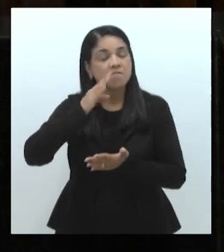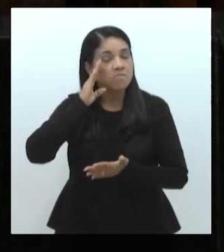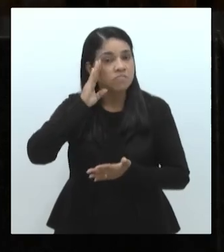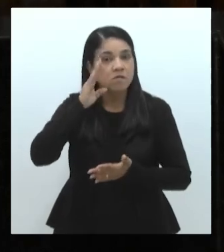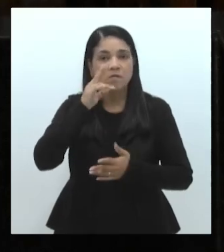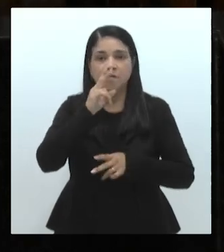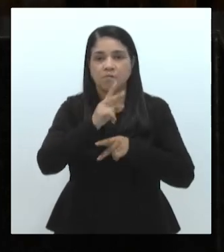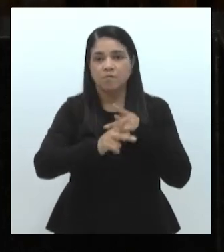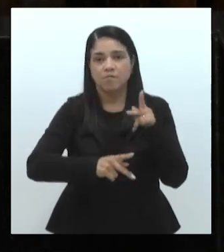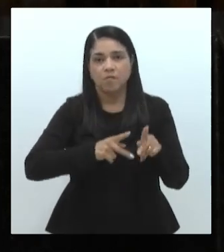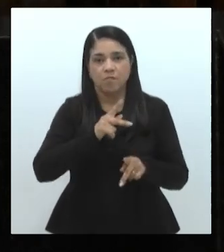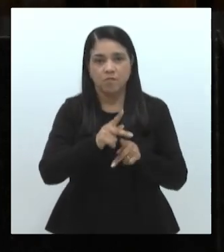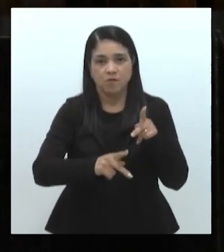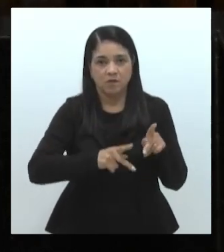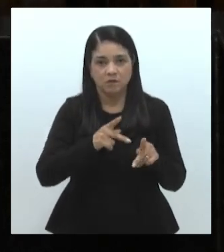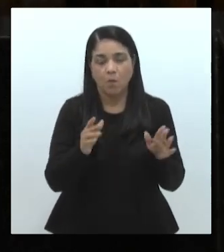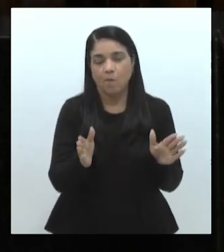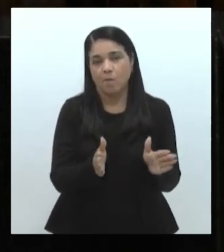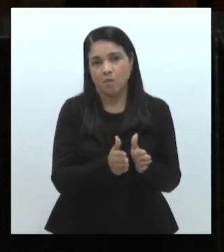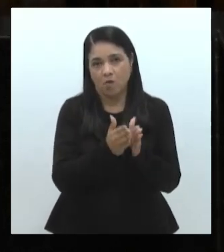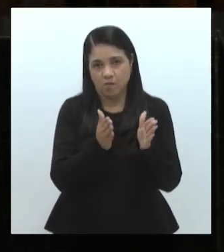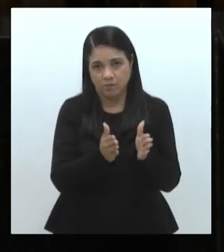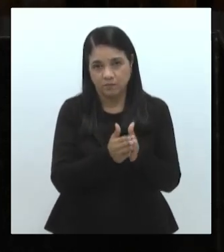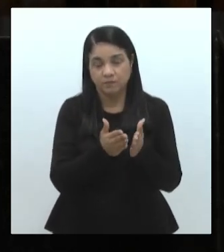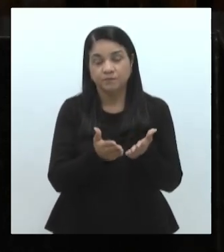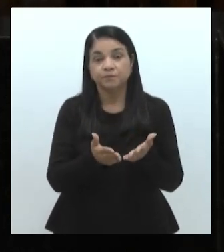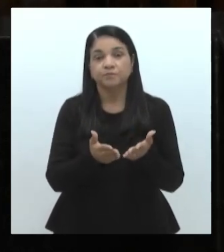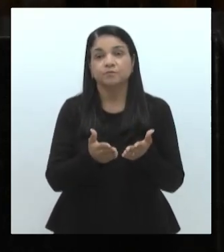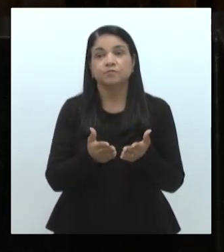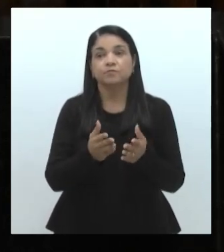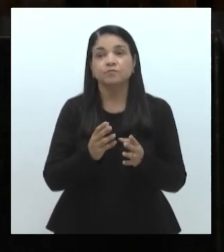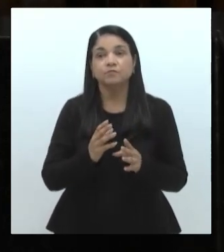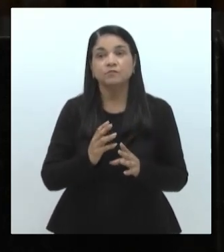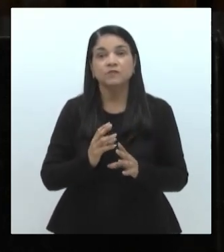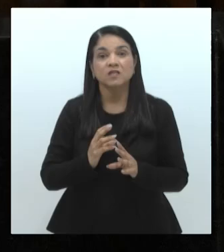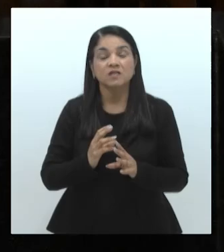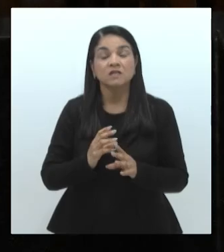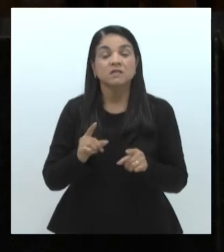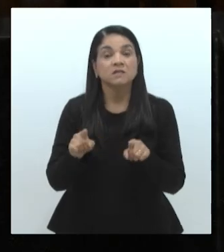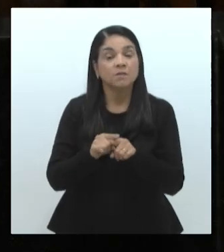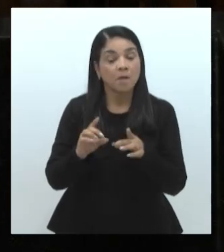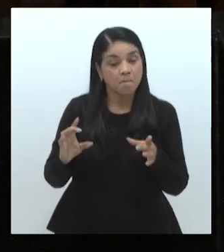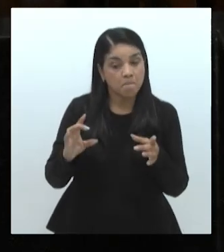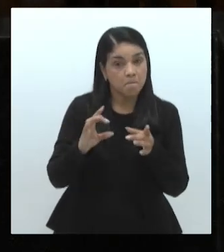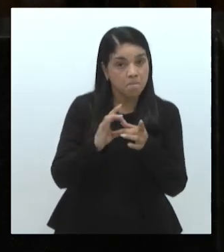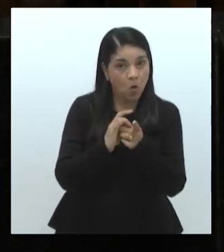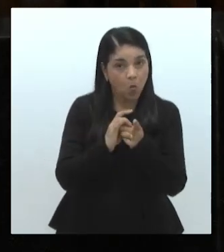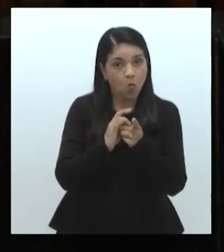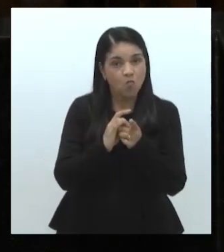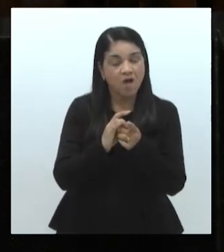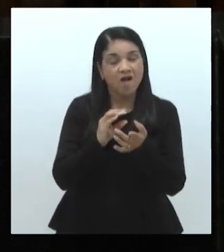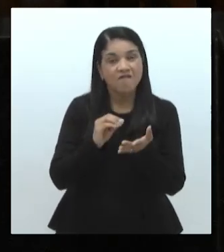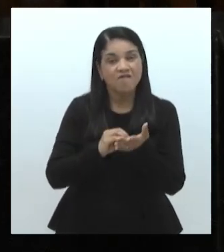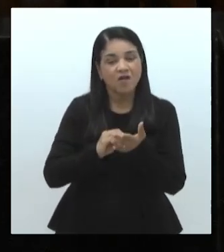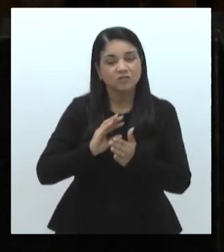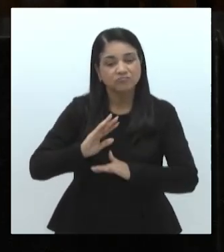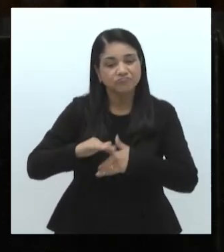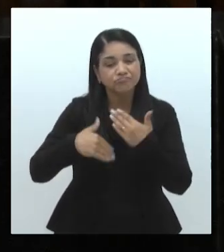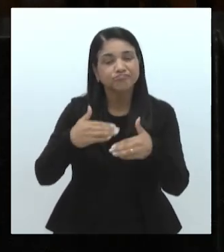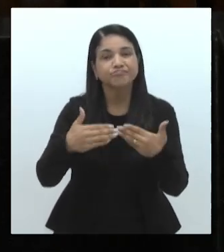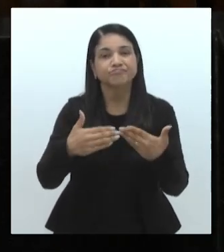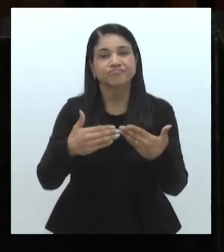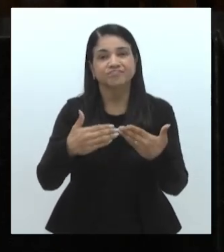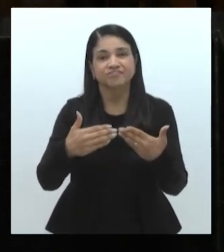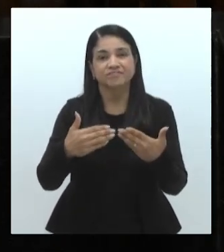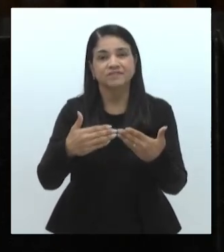população mais pobre. Isso somado ao não avanço, a uma paralisação,